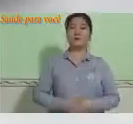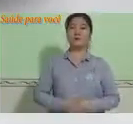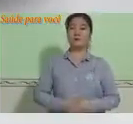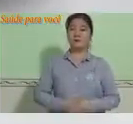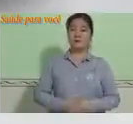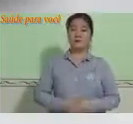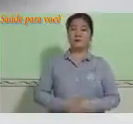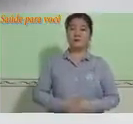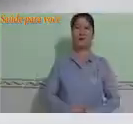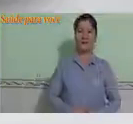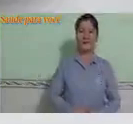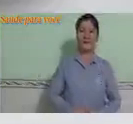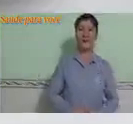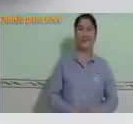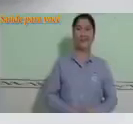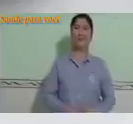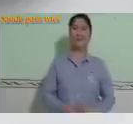Saiba mais sobre a